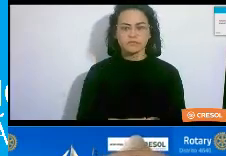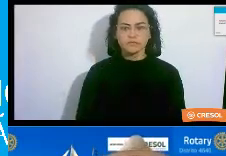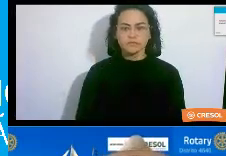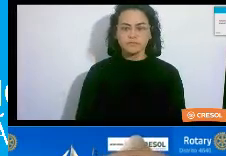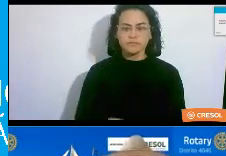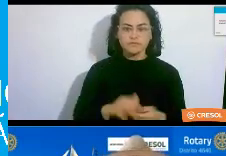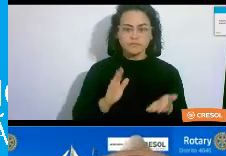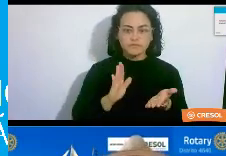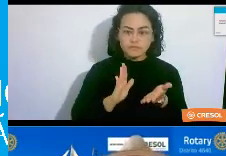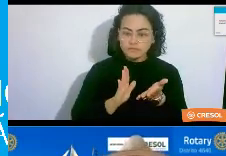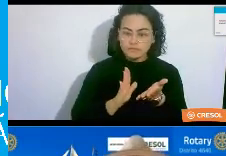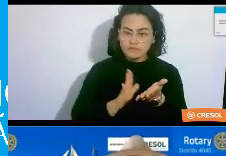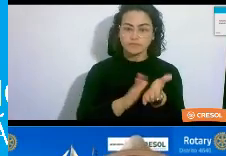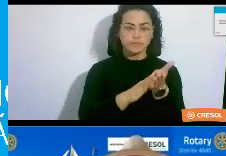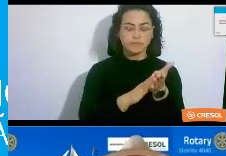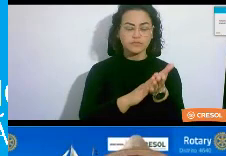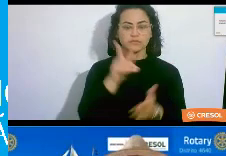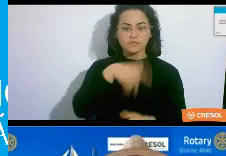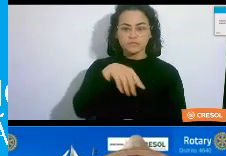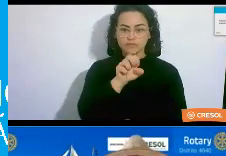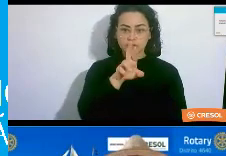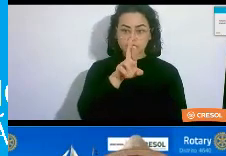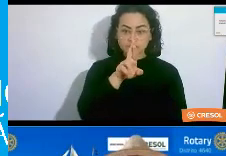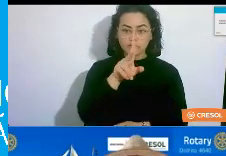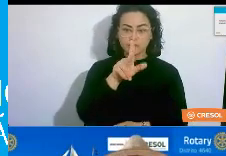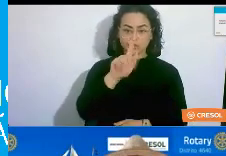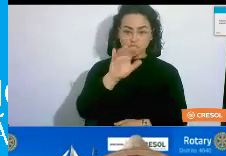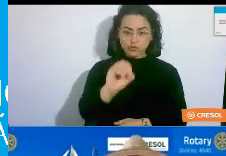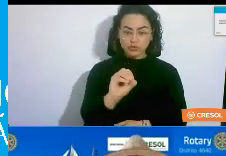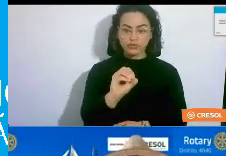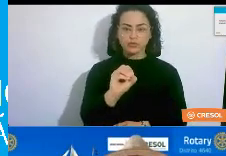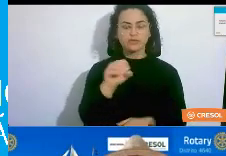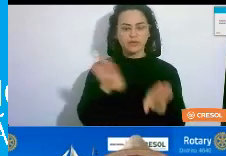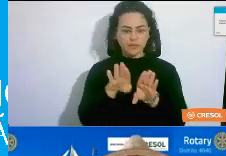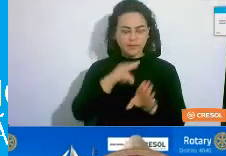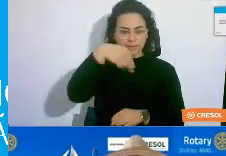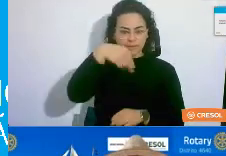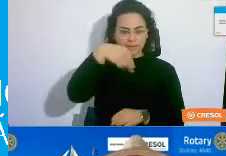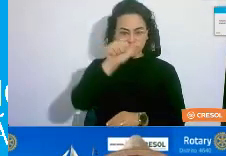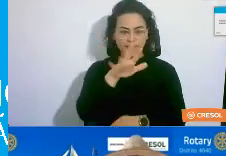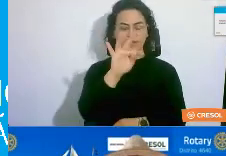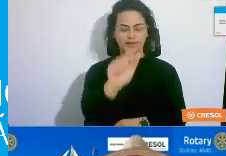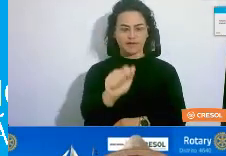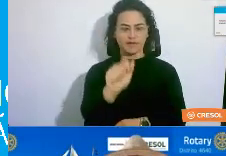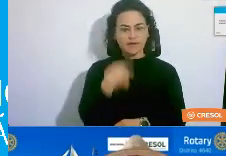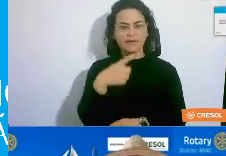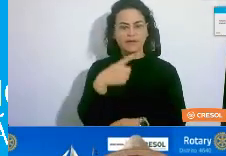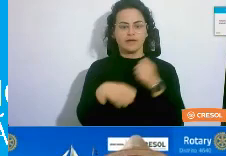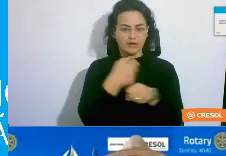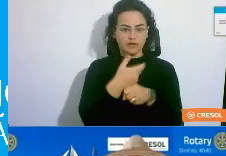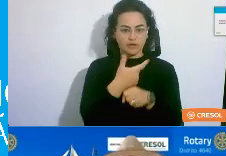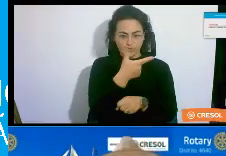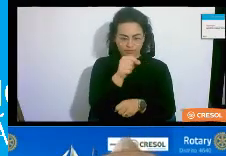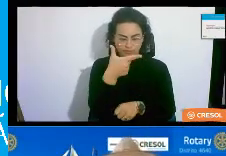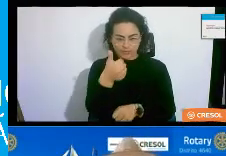parabenizar, como eu disse, o Sérgio Baggio e a Marta Baggio do ano 2021 como governadora. Como